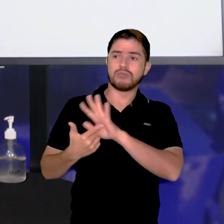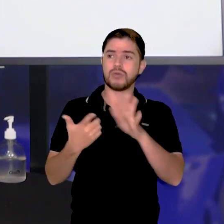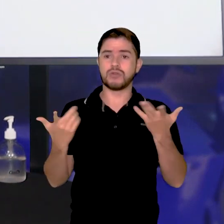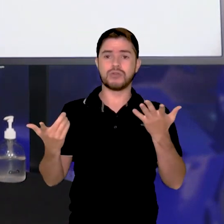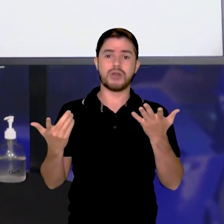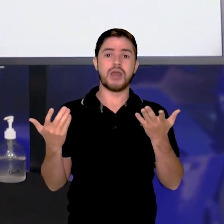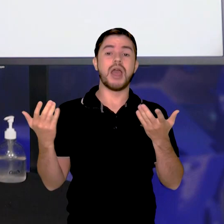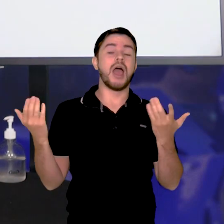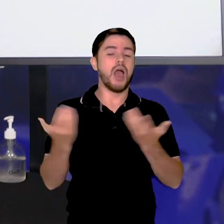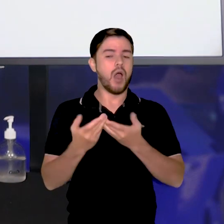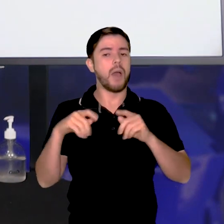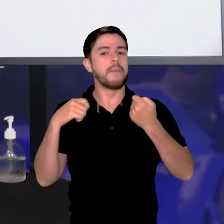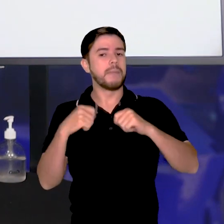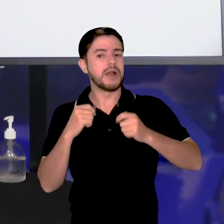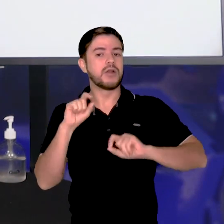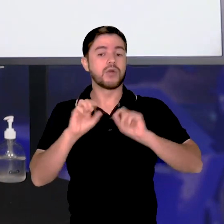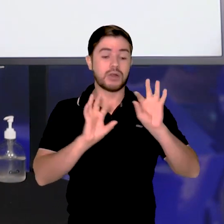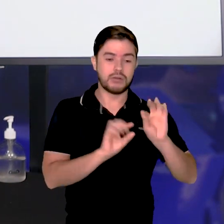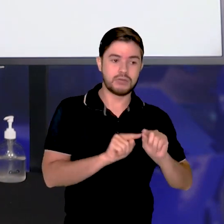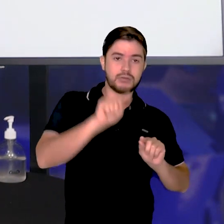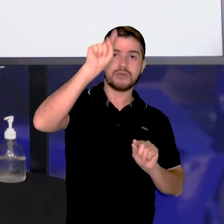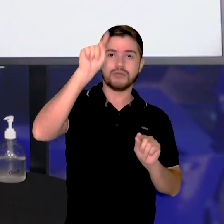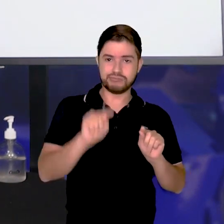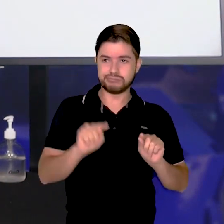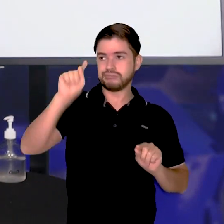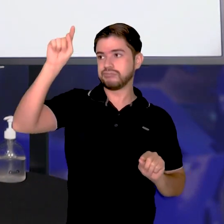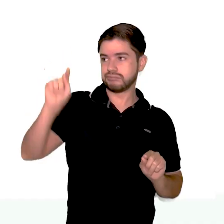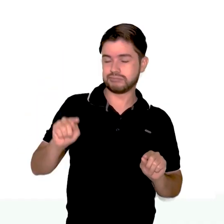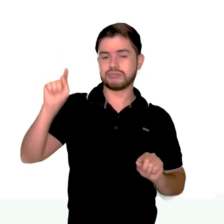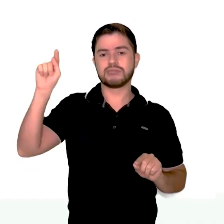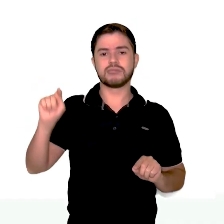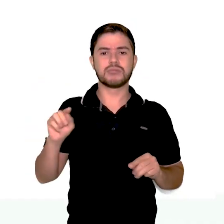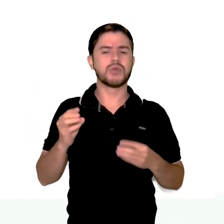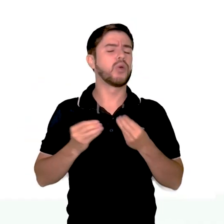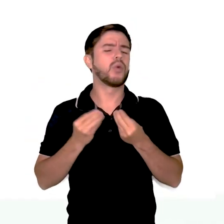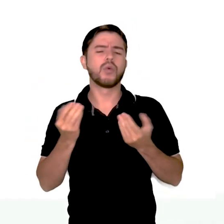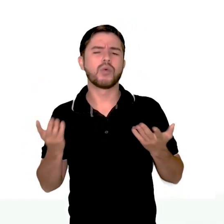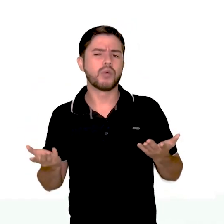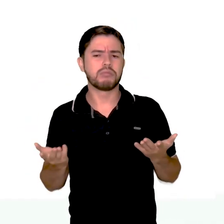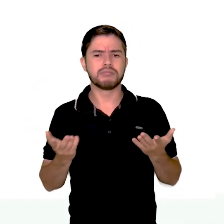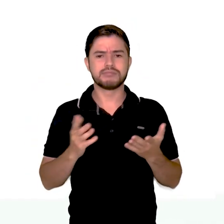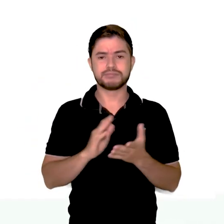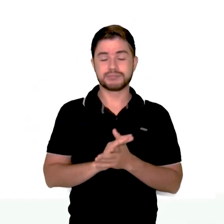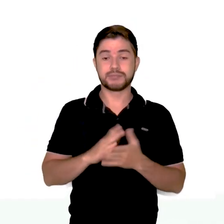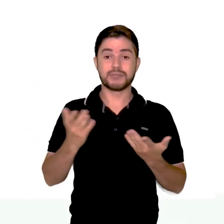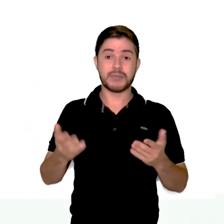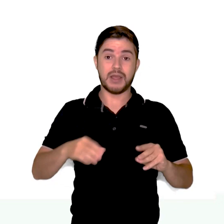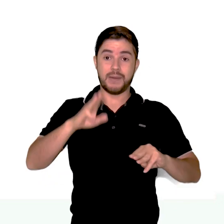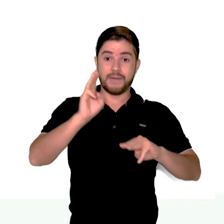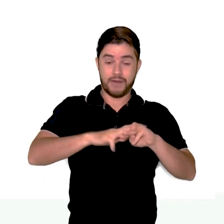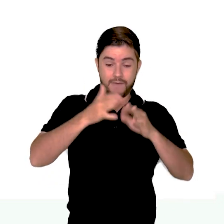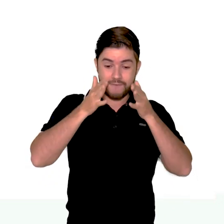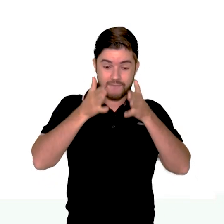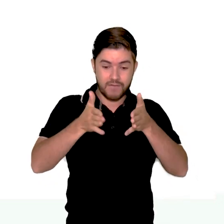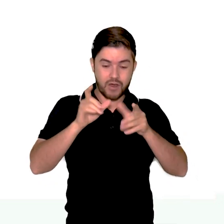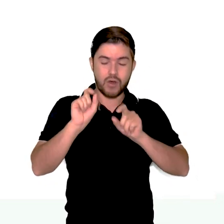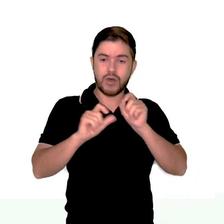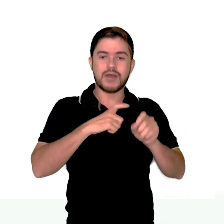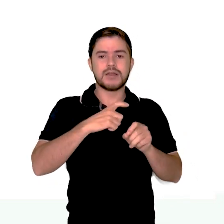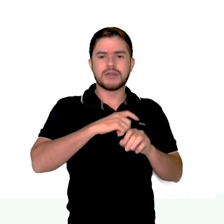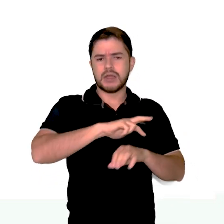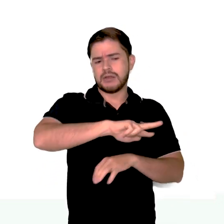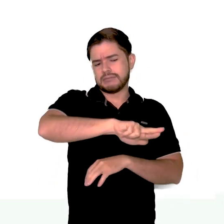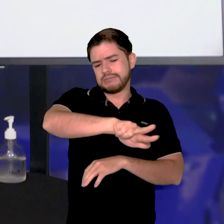dos gráficos, tá certo? E que tipo de gráfico a gente pode utilizar? Ó, na matemática, no campo da matemática, existem diversos tipos de